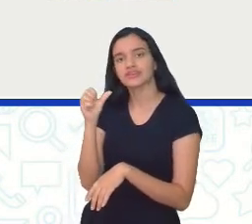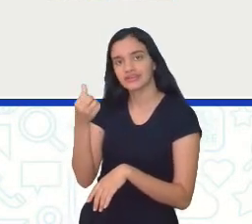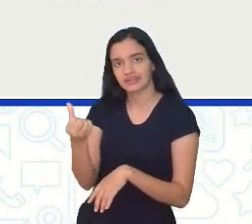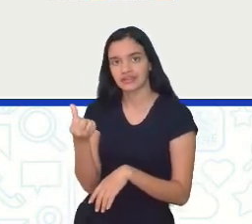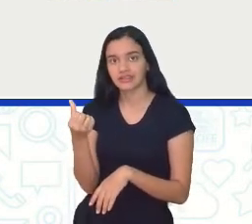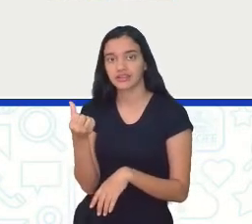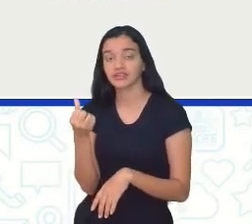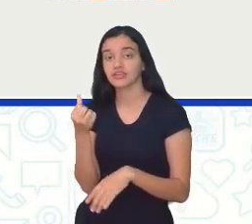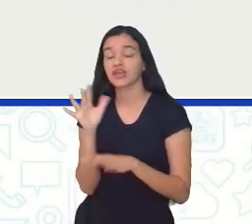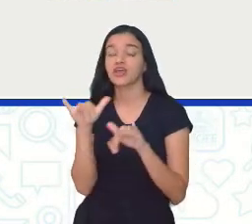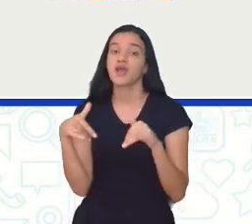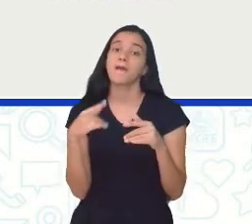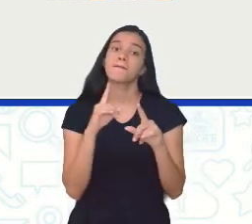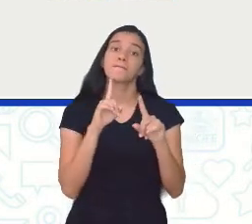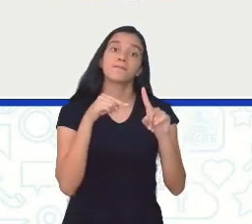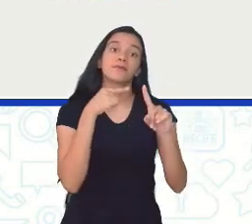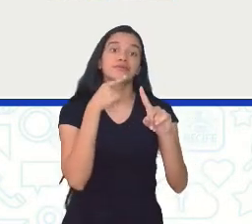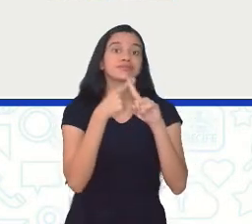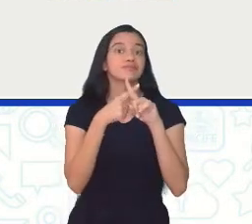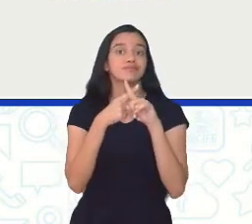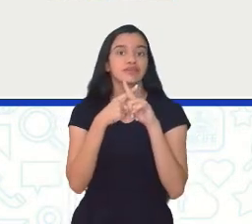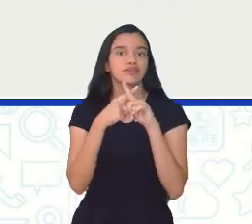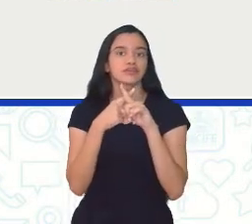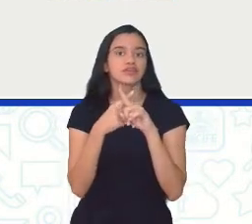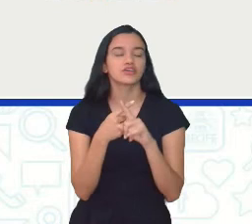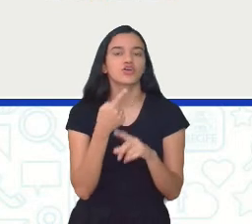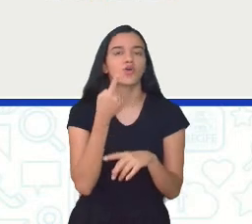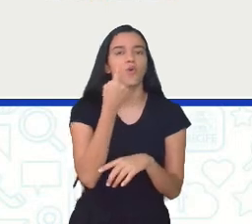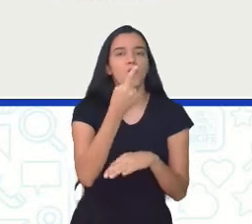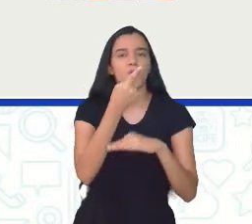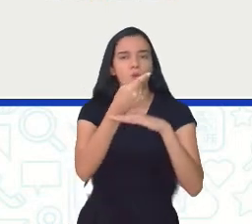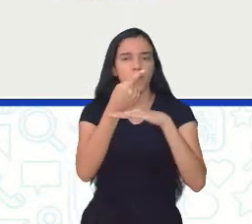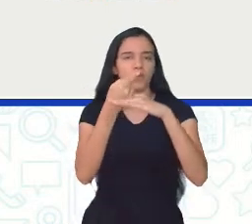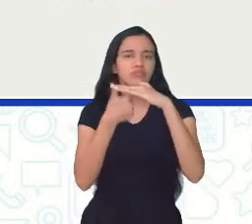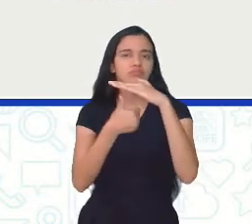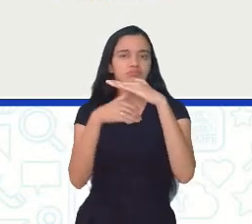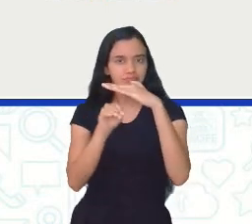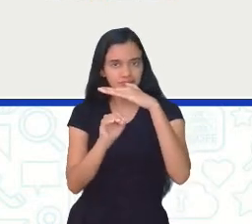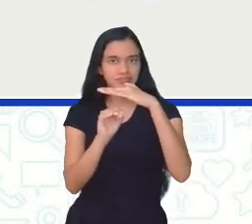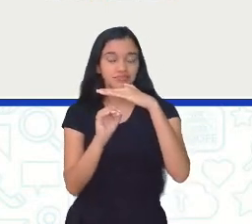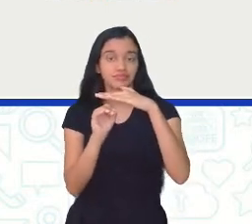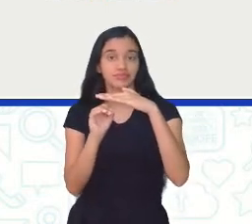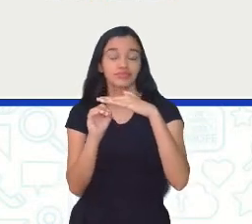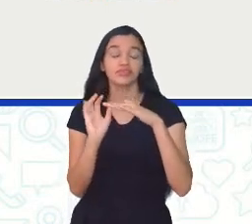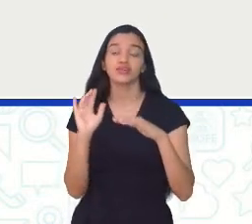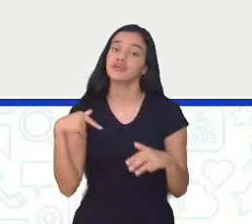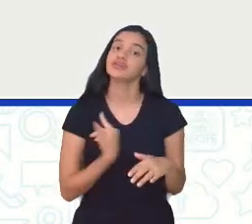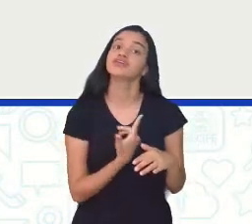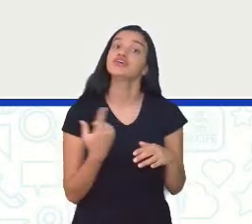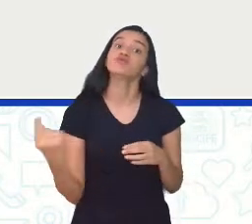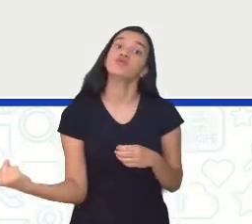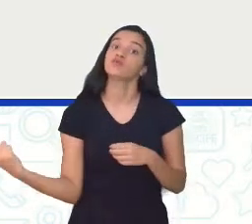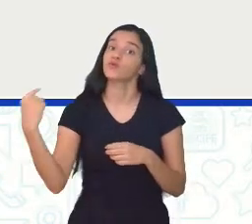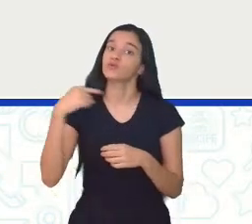1.386 e multipliquei por 1 décimo, que era a conta que a gente tinha aqui. Vou voltar para vocês